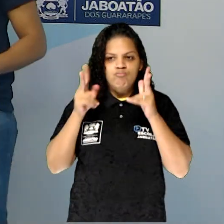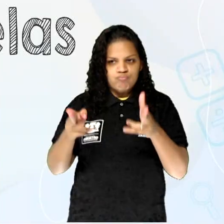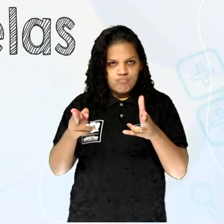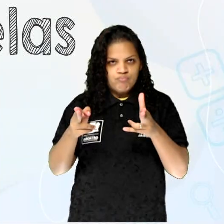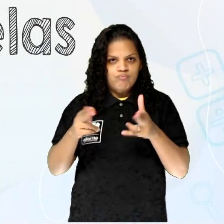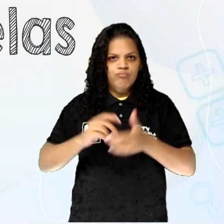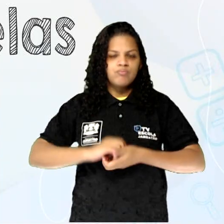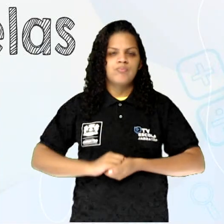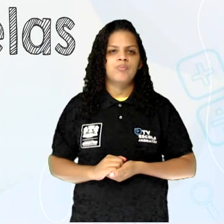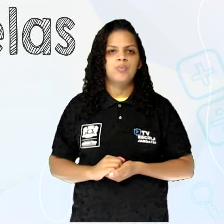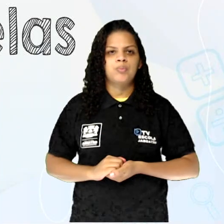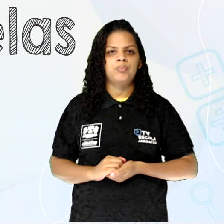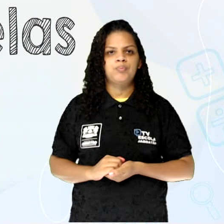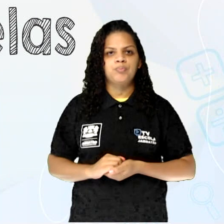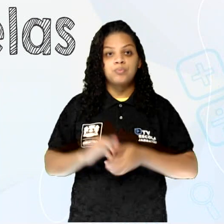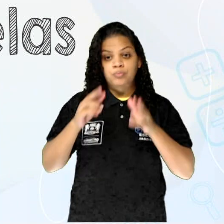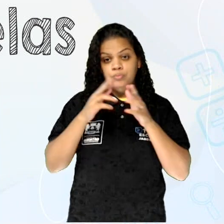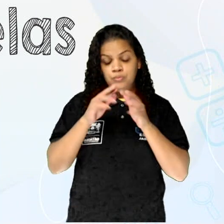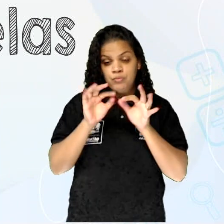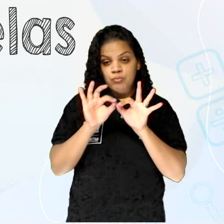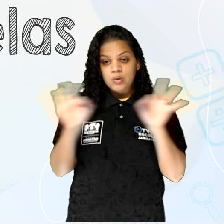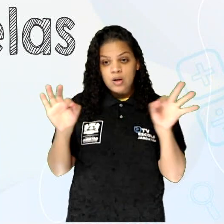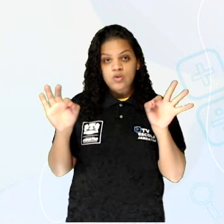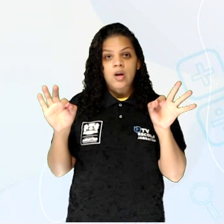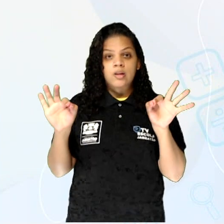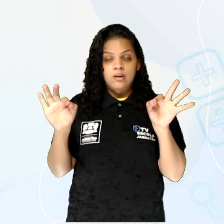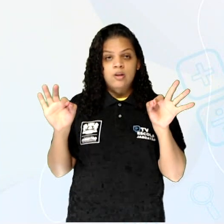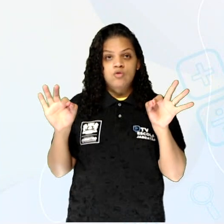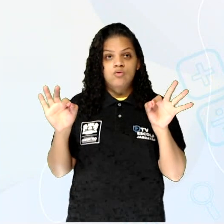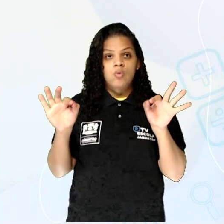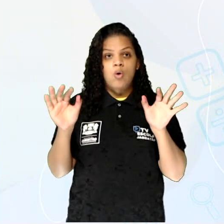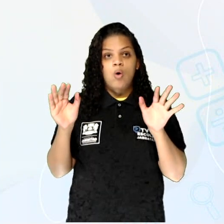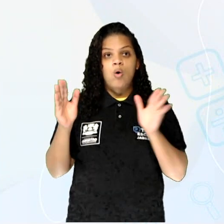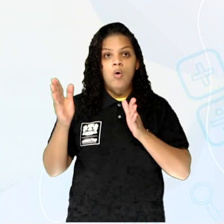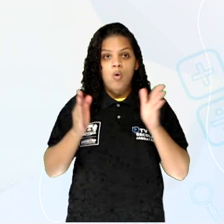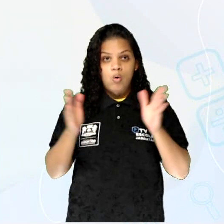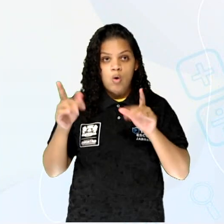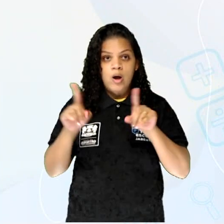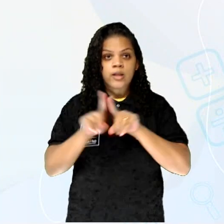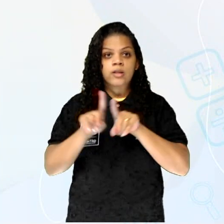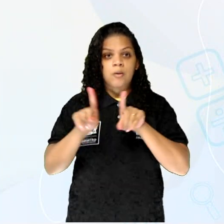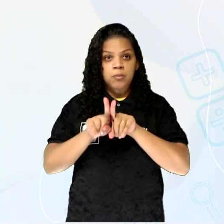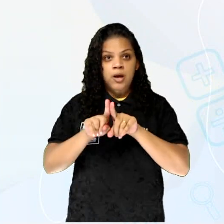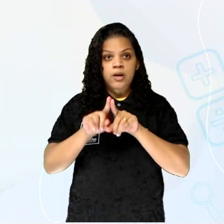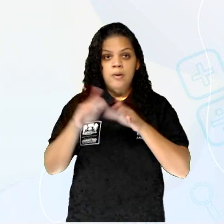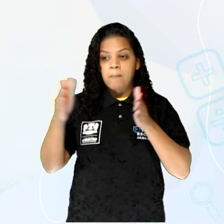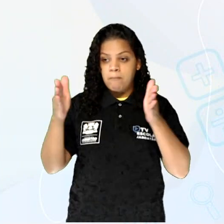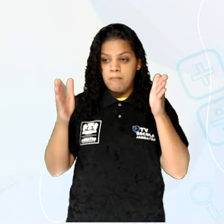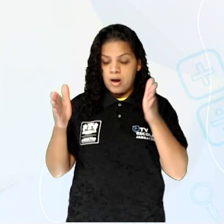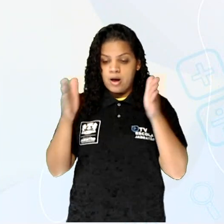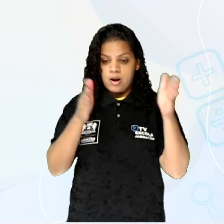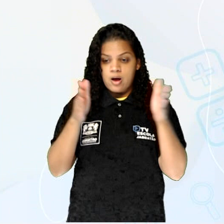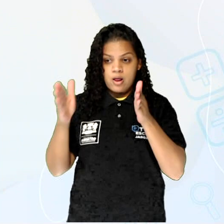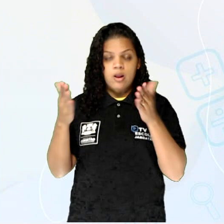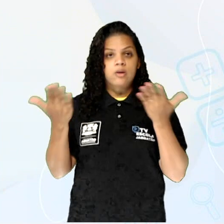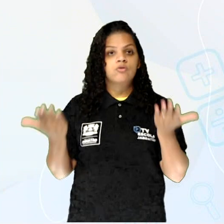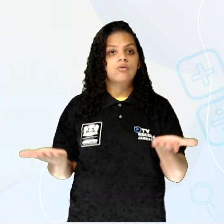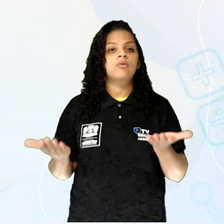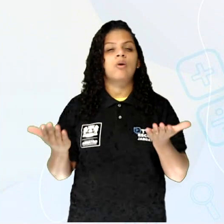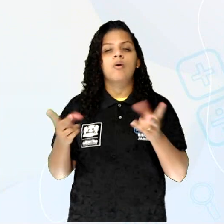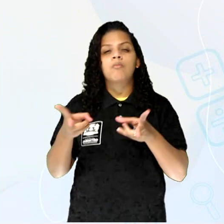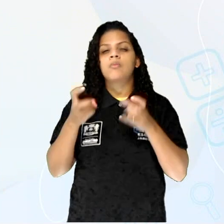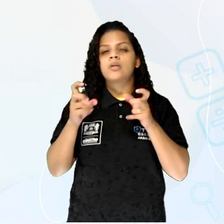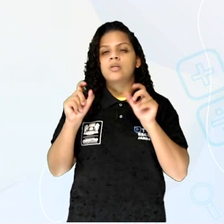as retas concorrentes e retas paralelas as retas concorrentes quando as retas